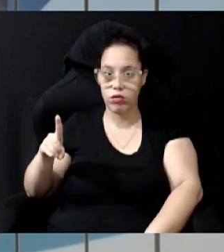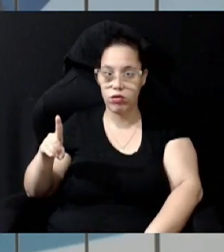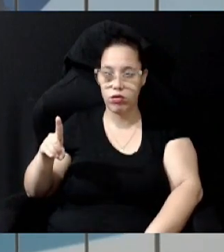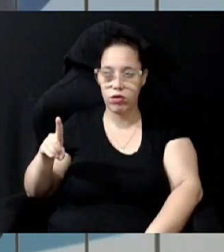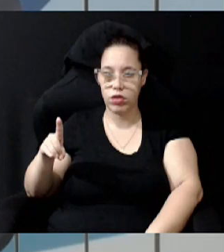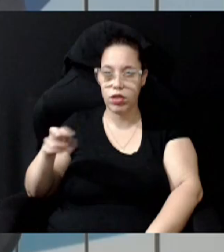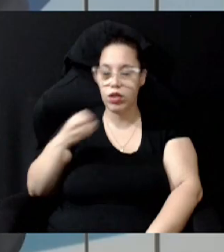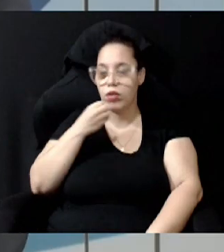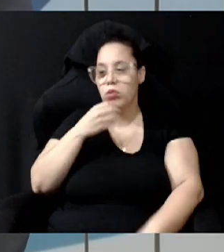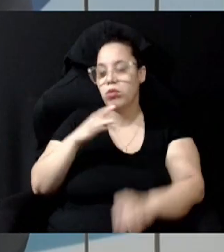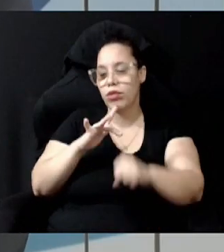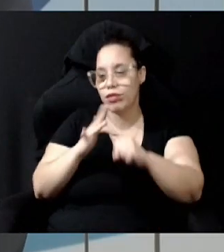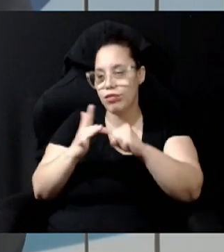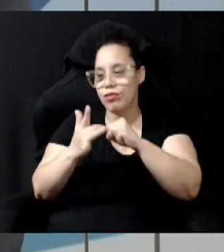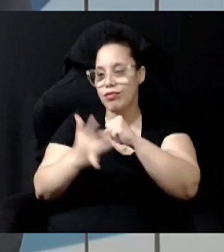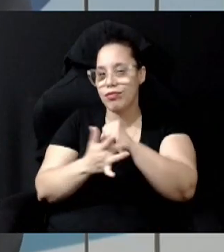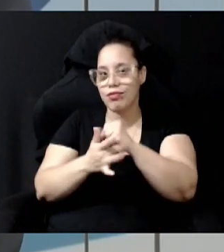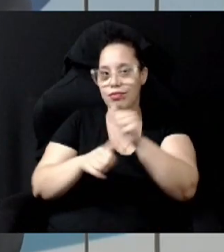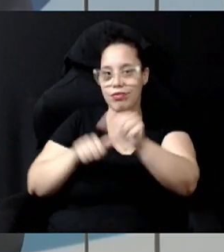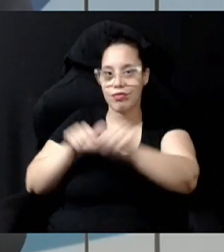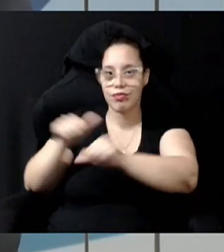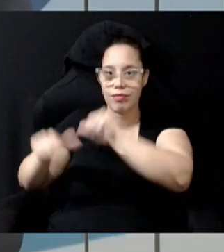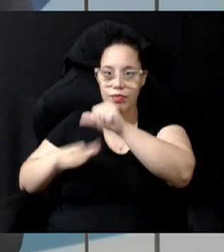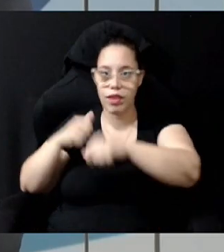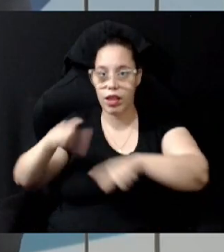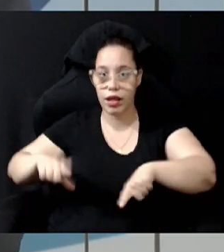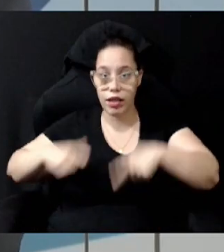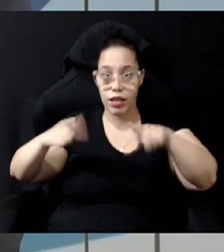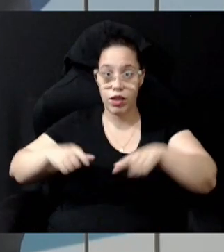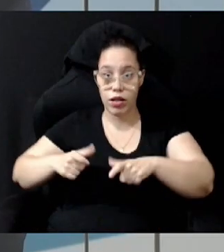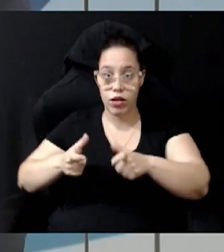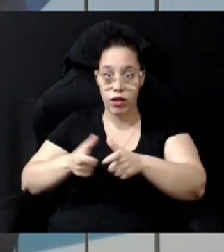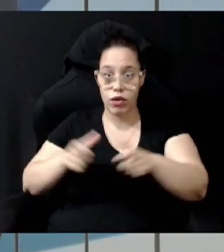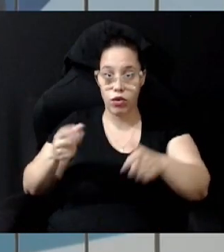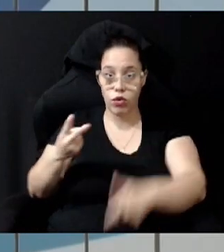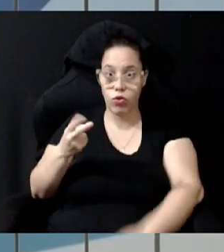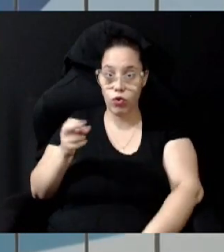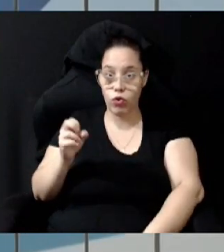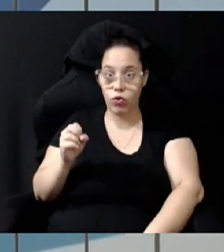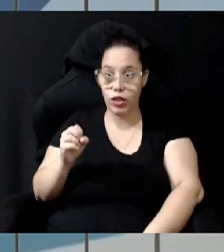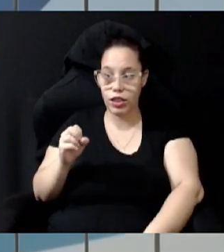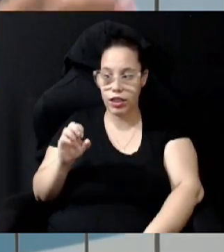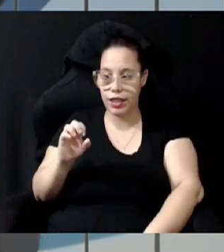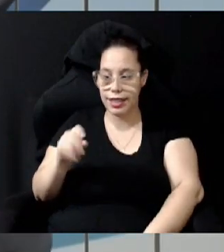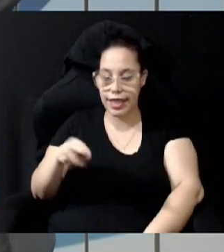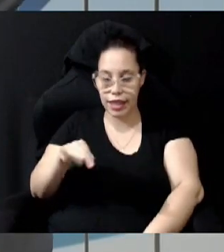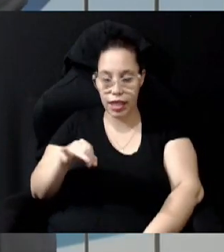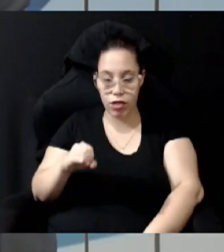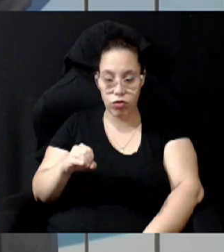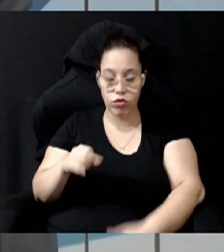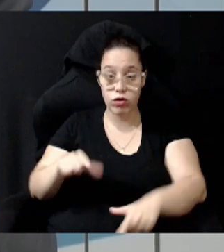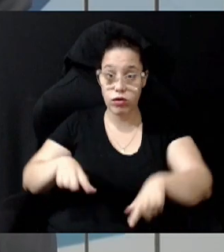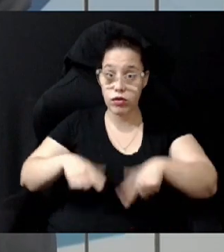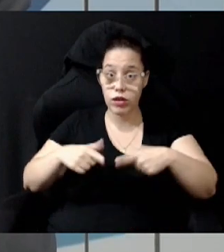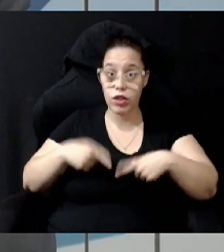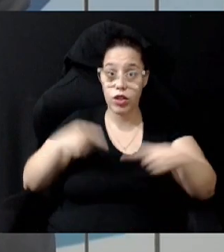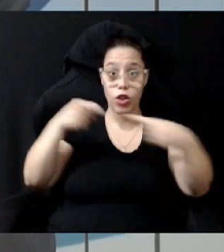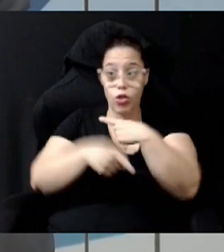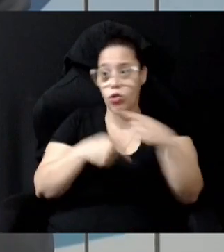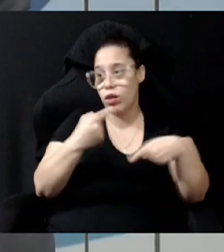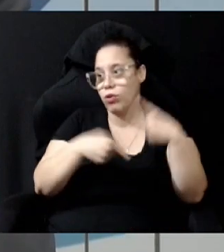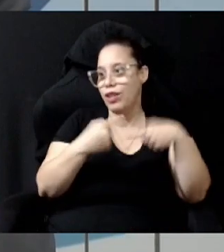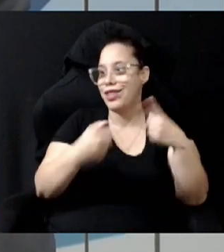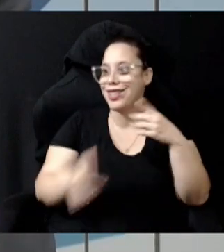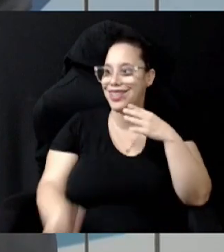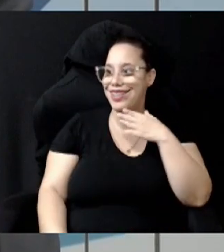sociais, transformaram a luta contra o aumento de 20 centavos em São Paulo capital numa luta contra a política. Olha